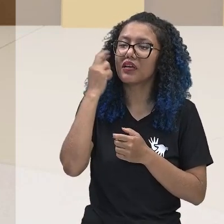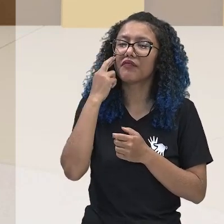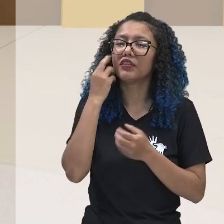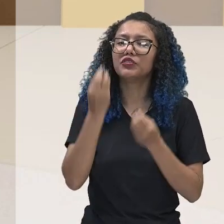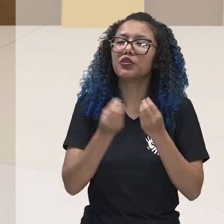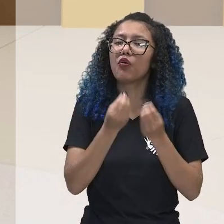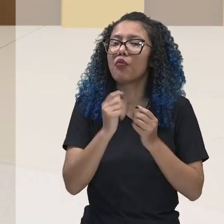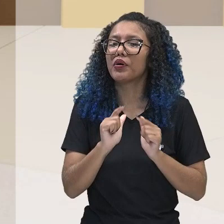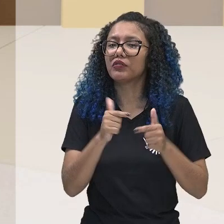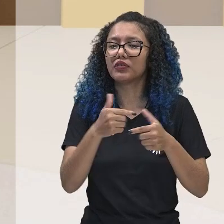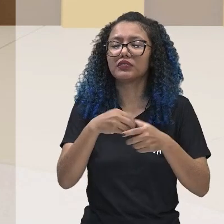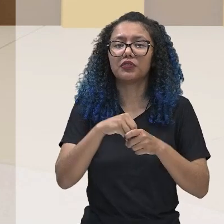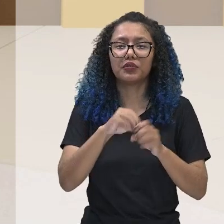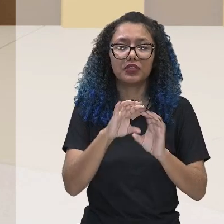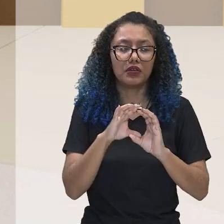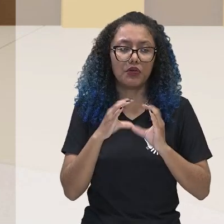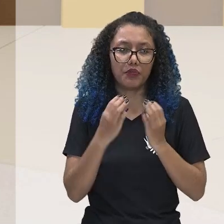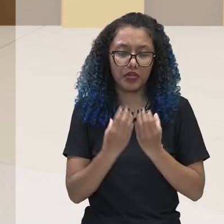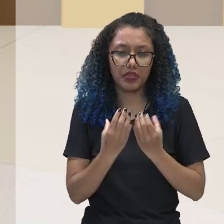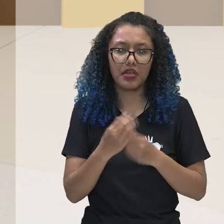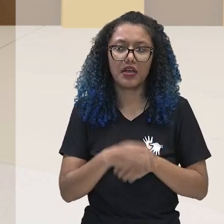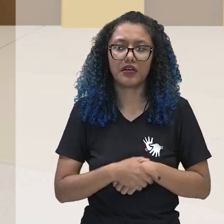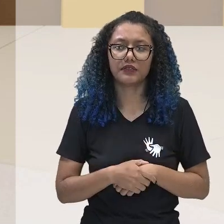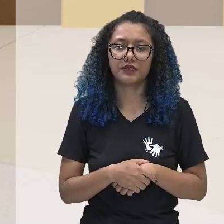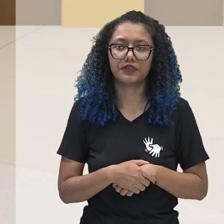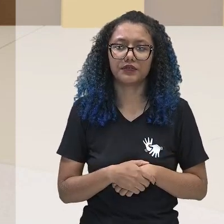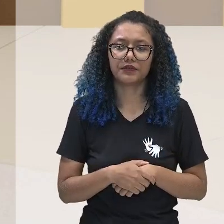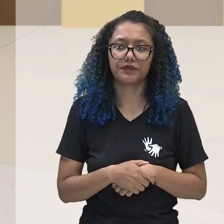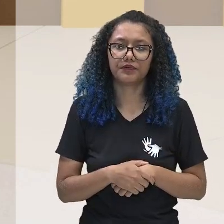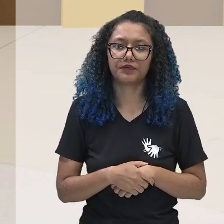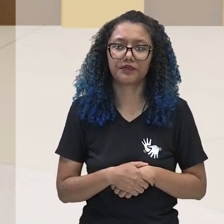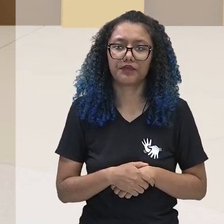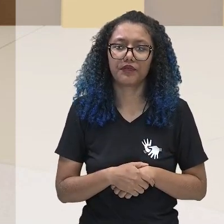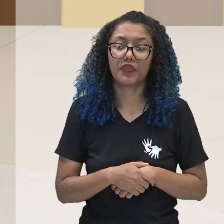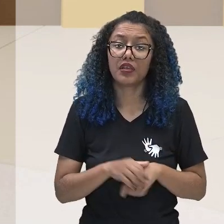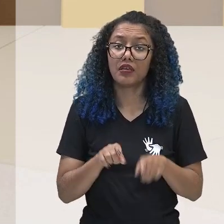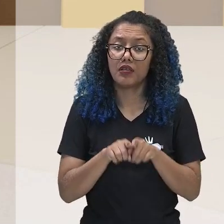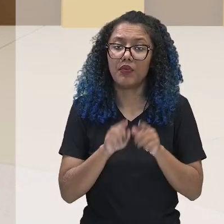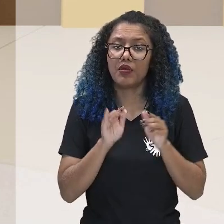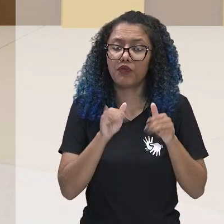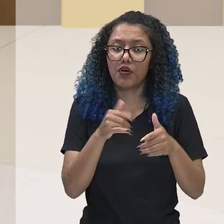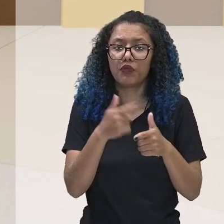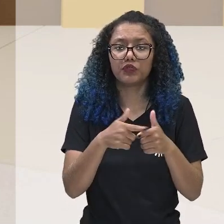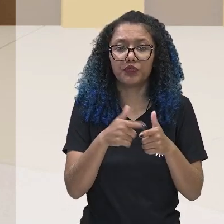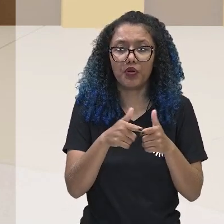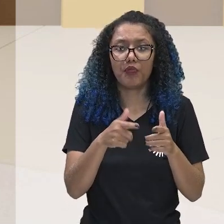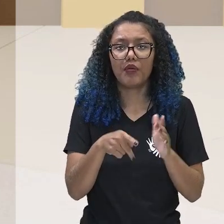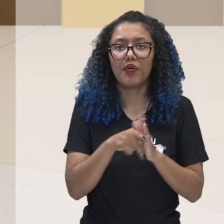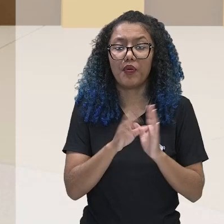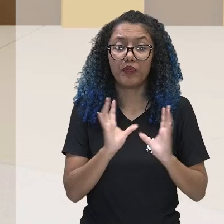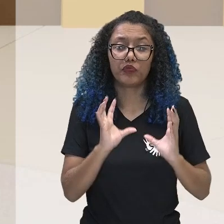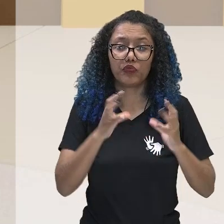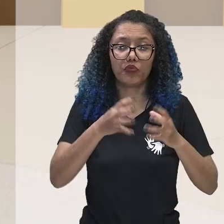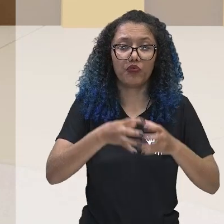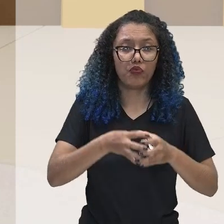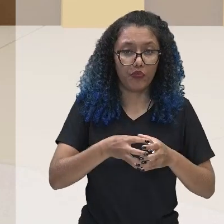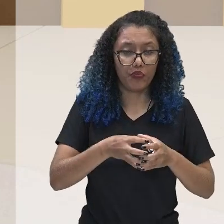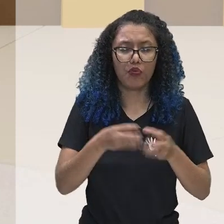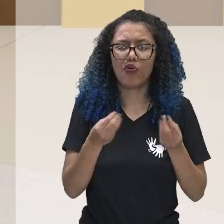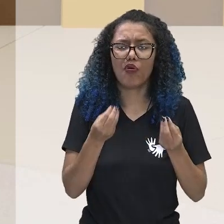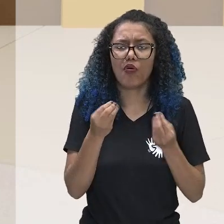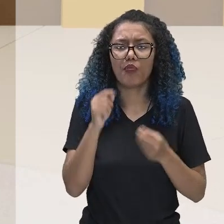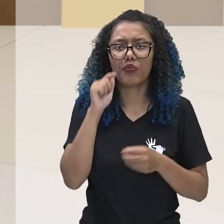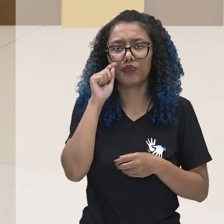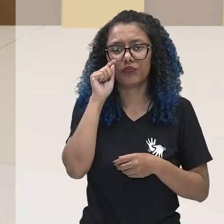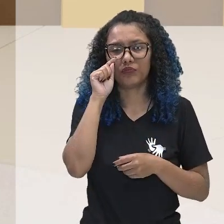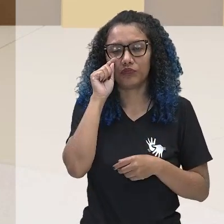nossa comunidade, como nós estamos atuando para a solução dos problemas que são coletivos, né? Você já se